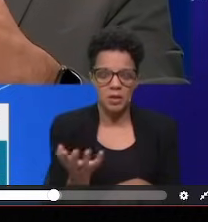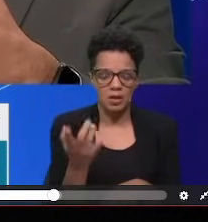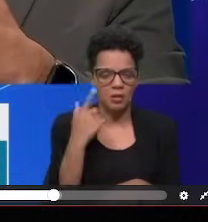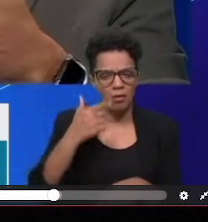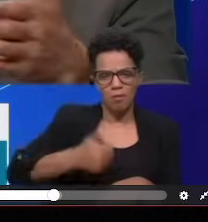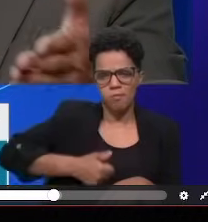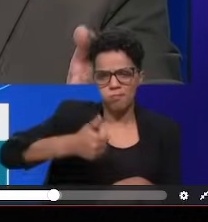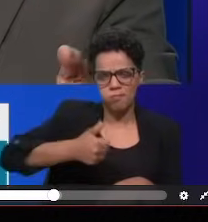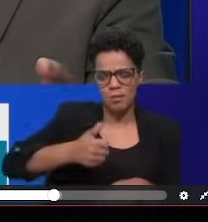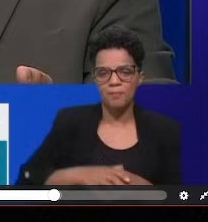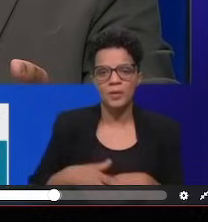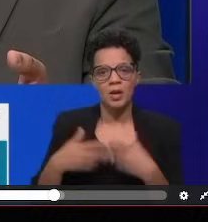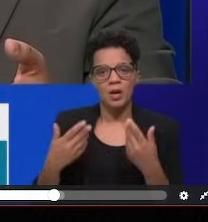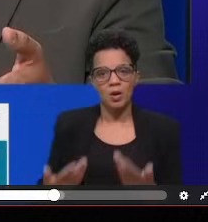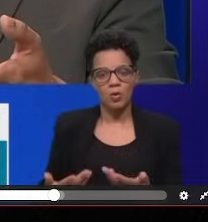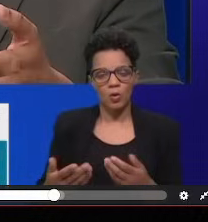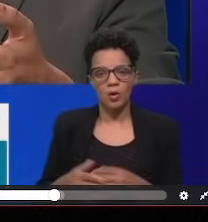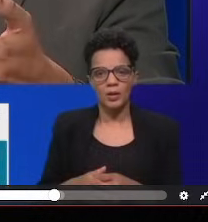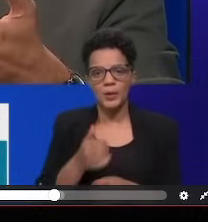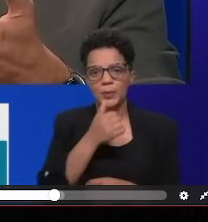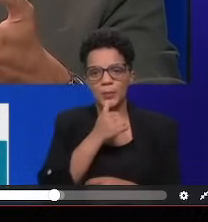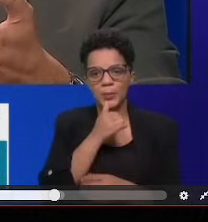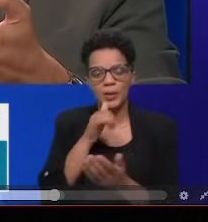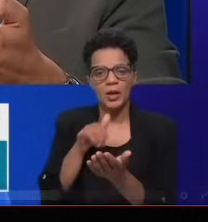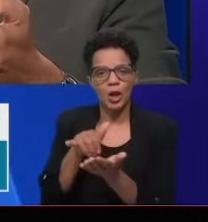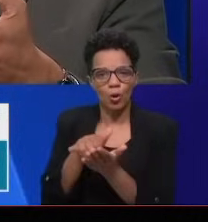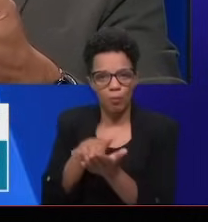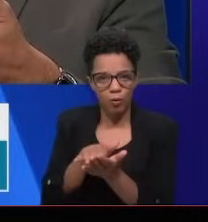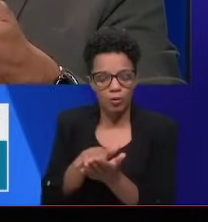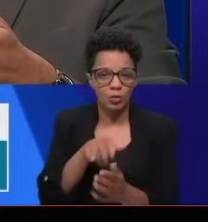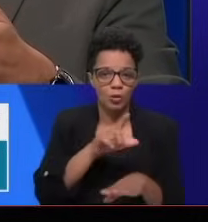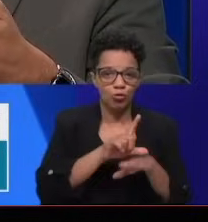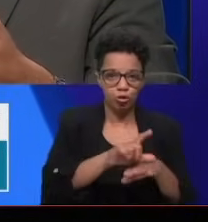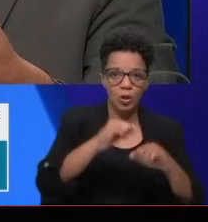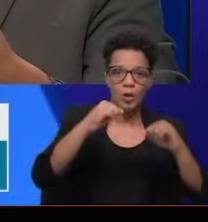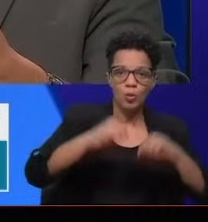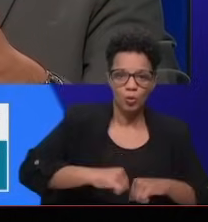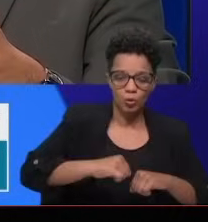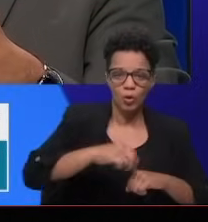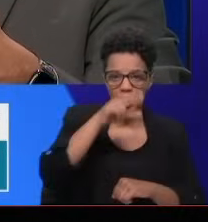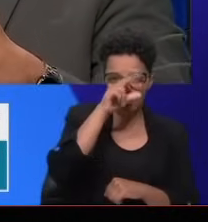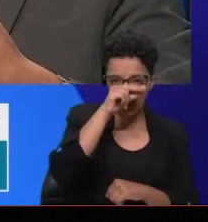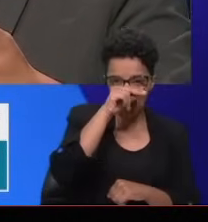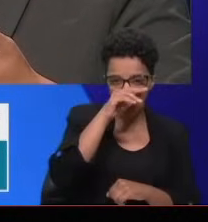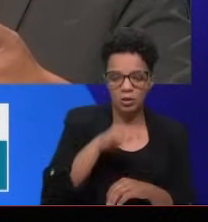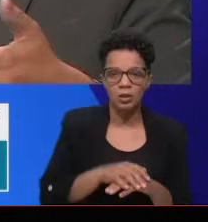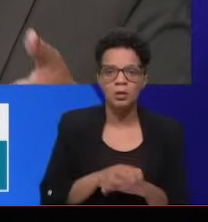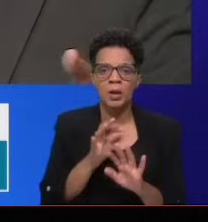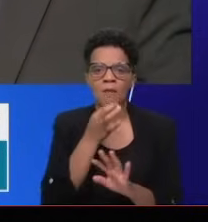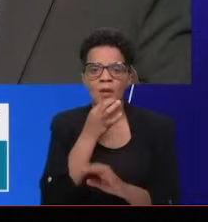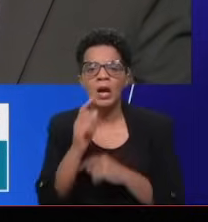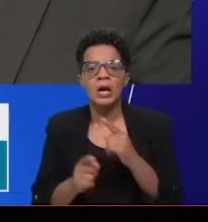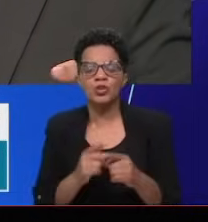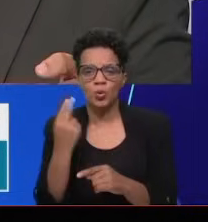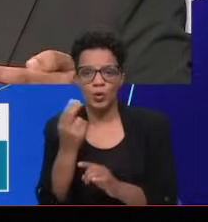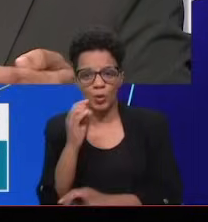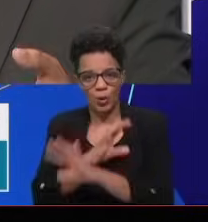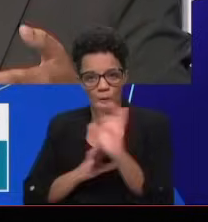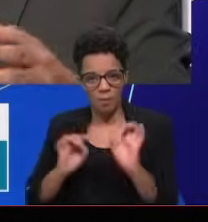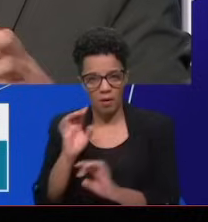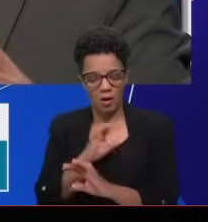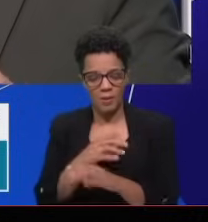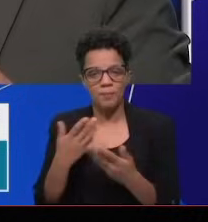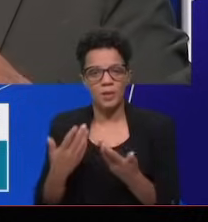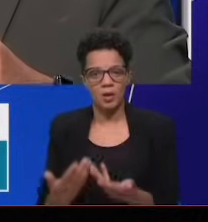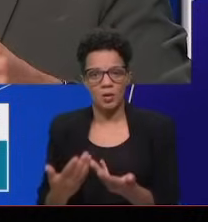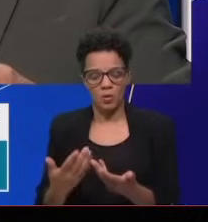na mesa por exos agora decisão do aeroporto e o livre concordou com o aeroporto em alcochete quando estamos a falar na União Europeia estamos agora